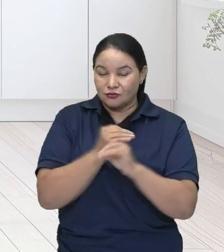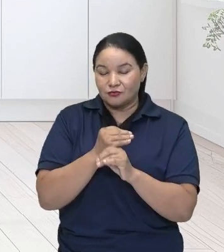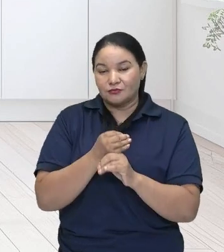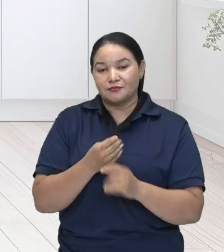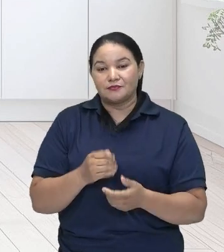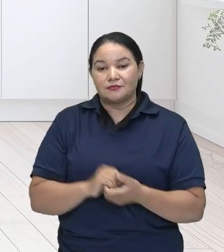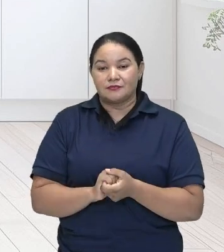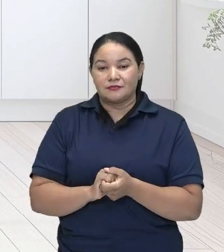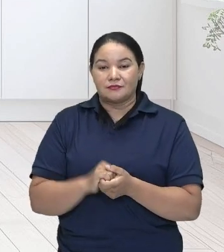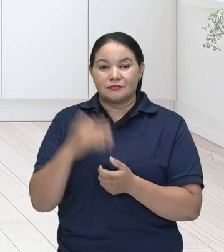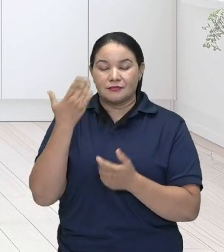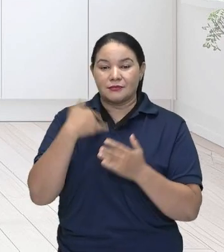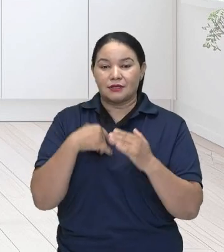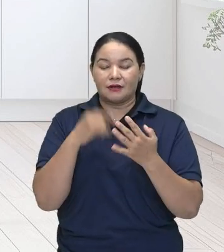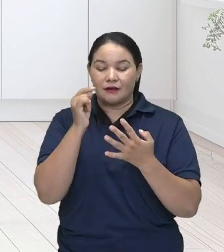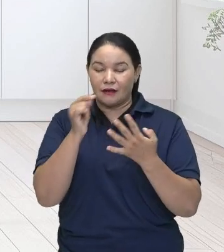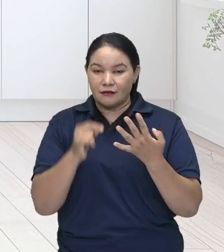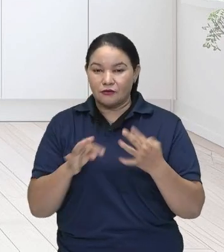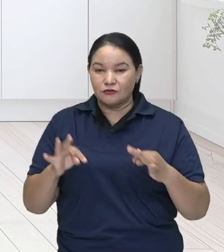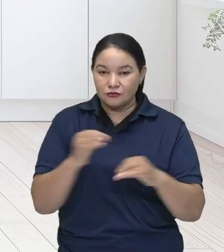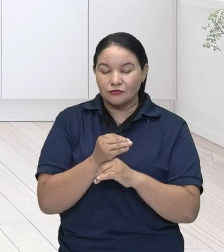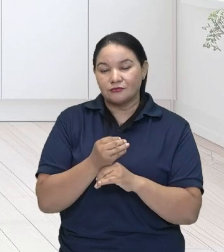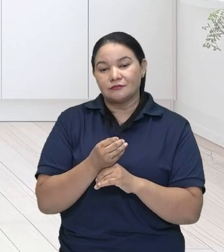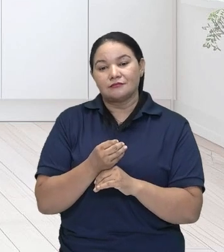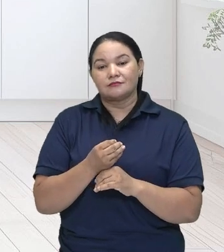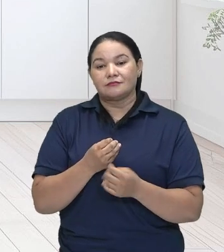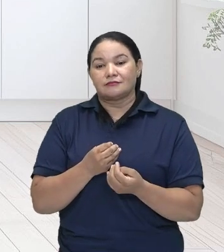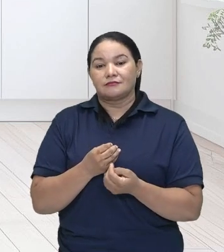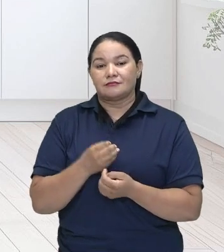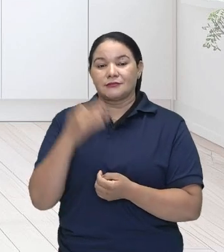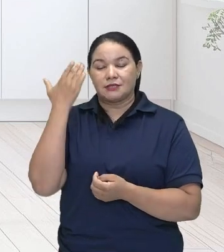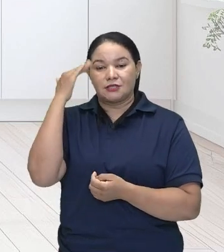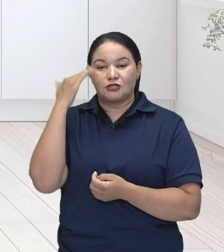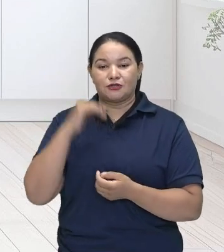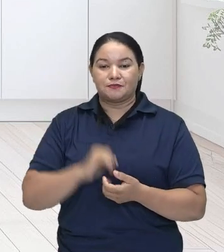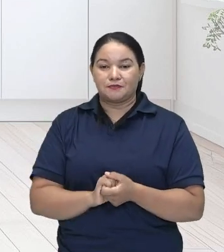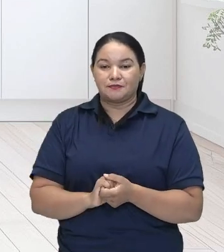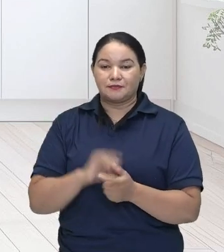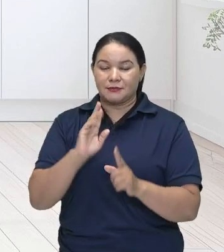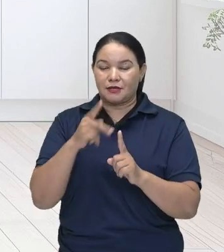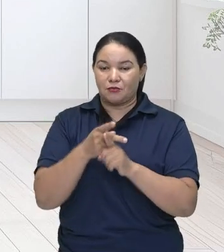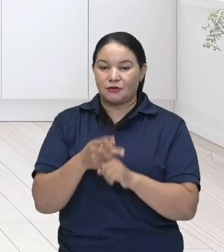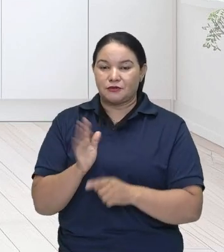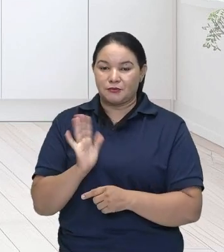como lei de Lavoisier e lei de Proust. Então, até